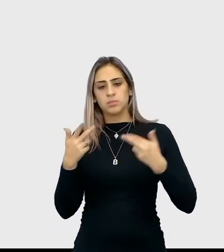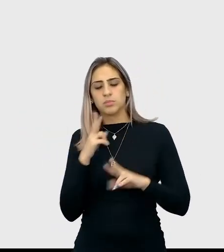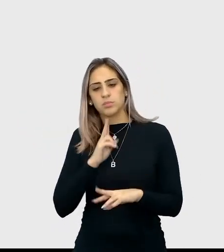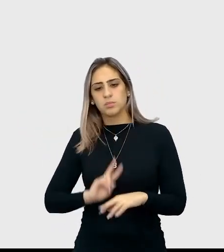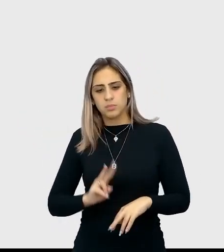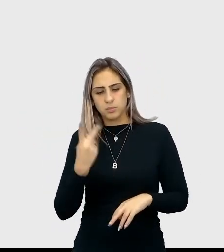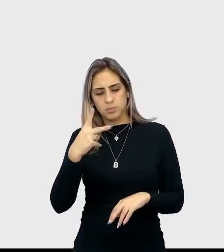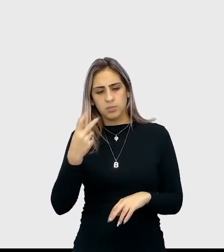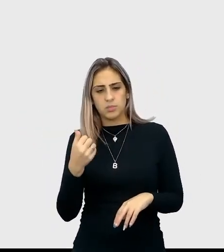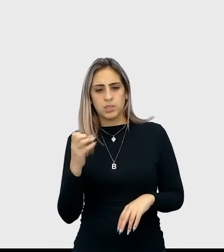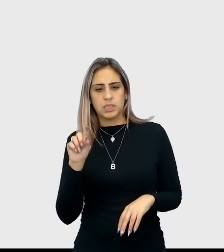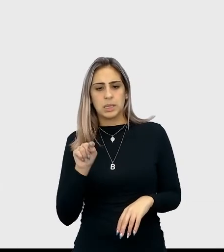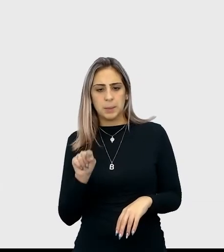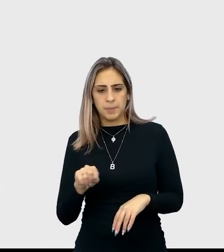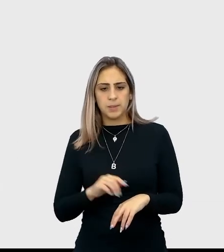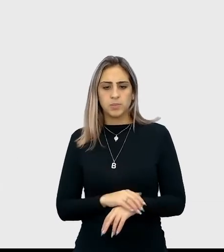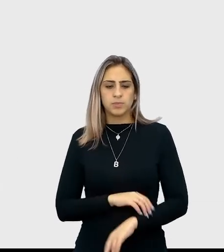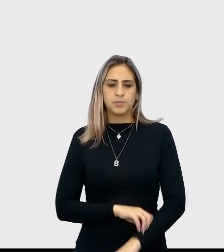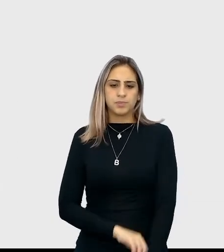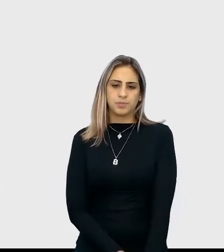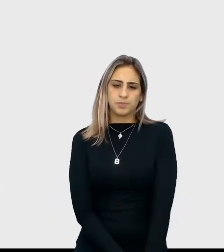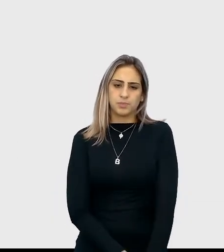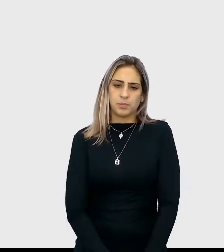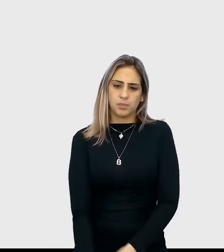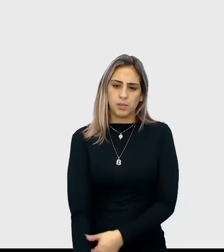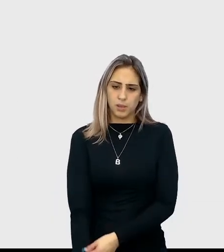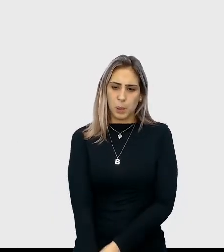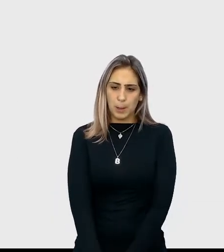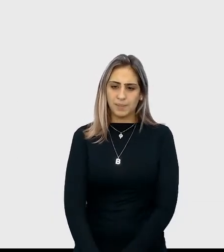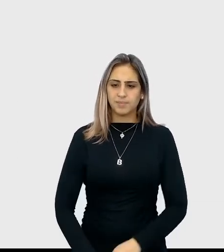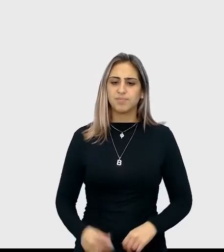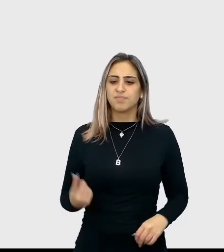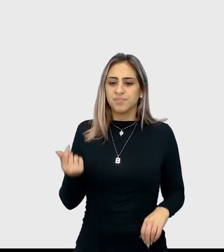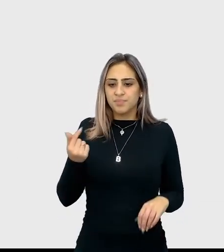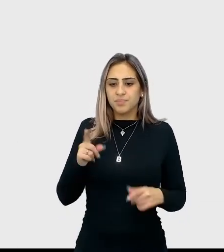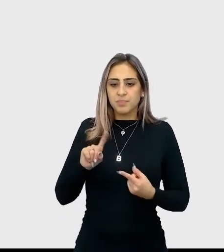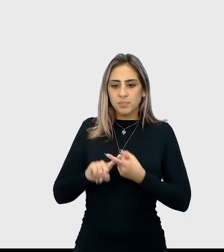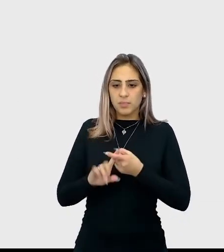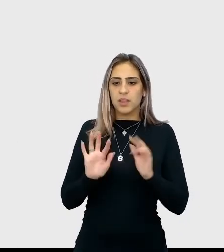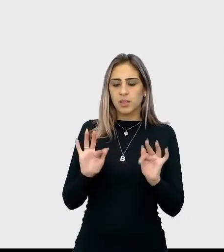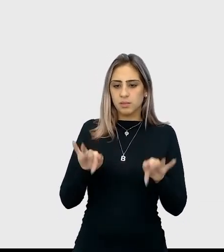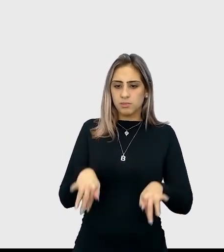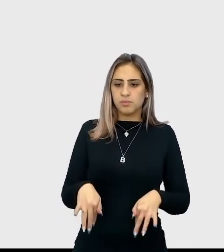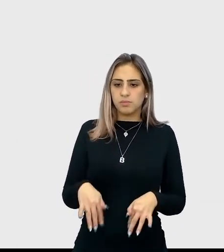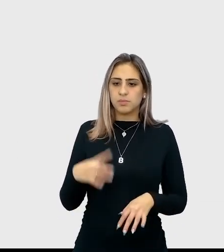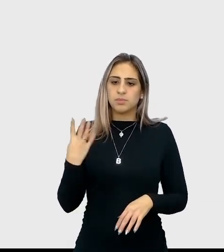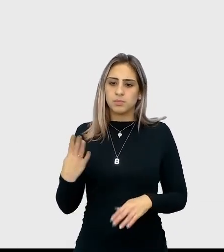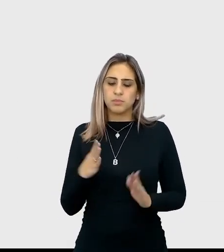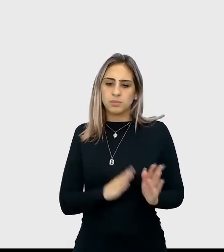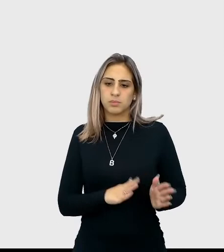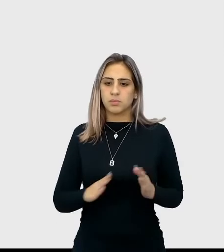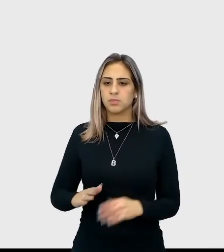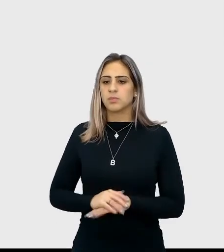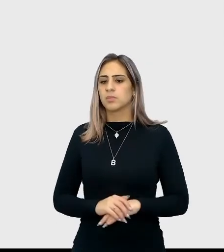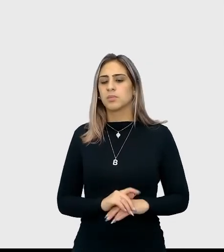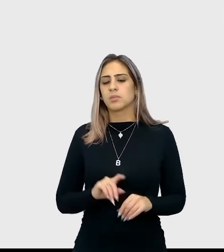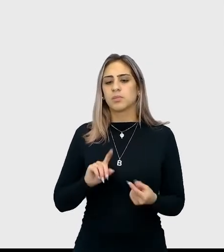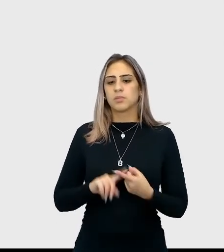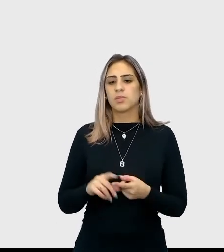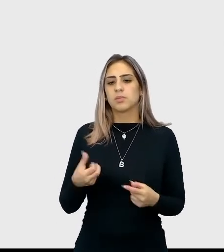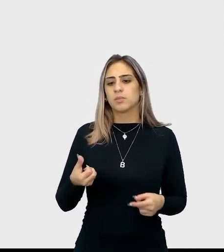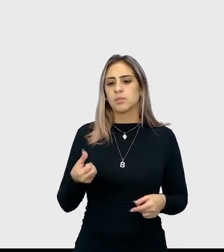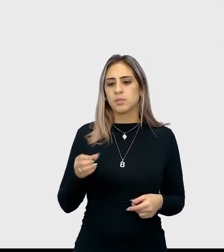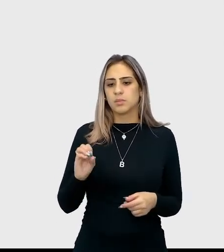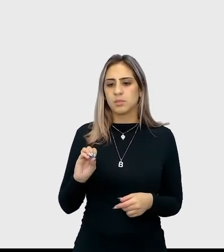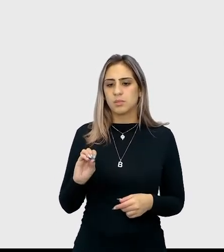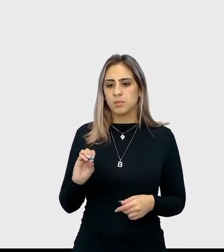vai ser de 60 mil, e o saldo devedor aí, no final da quarta parcela, o saldo devedor aí é de